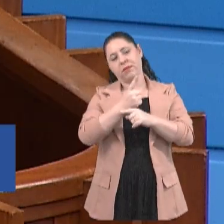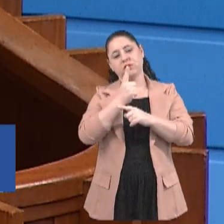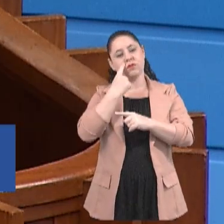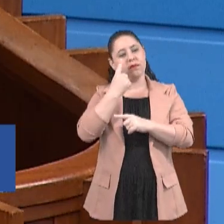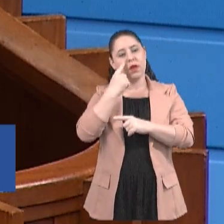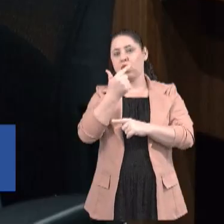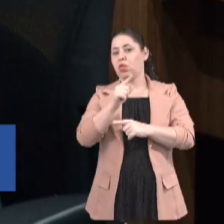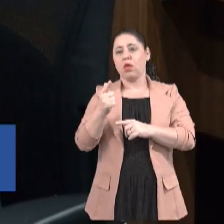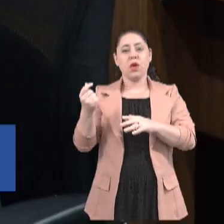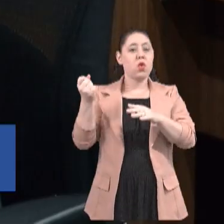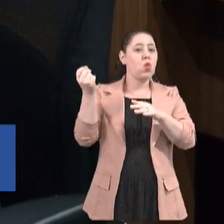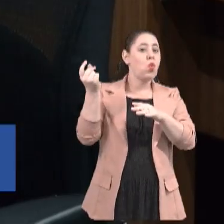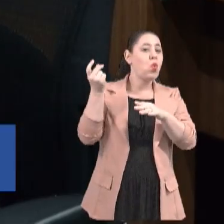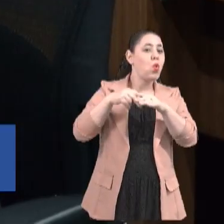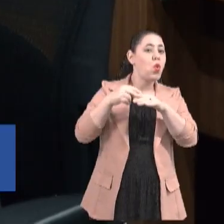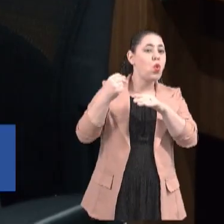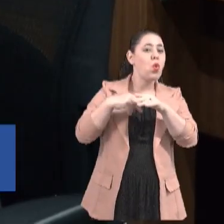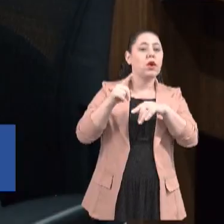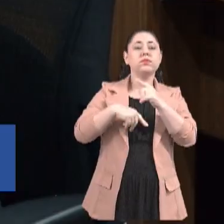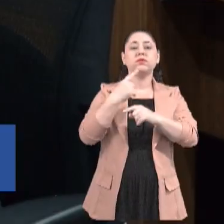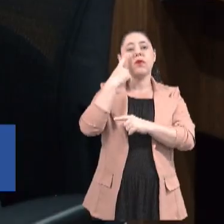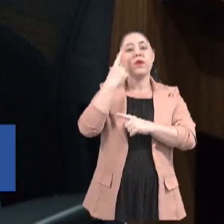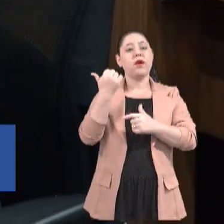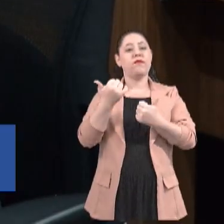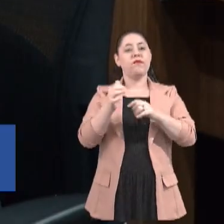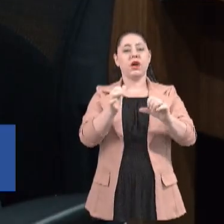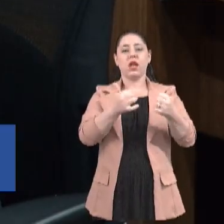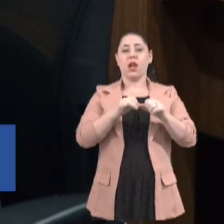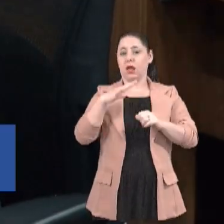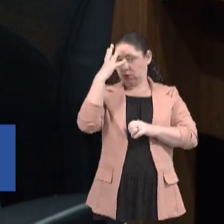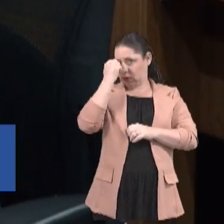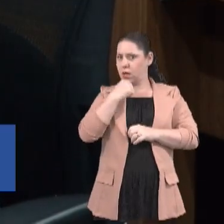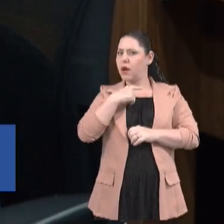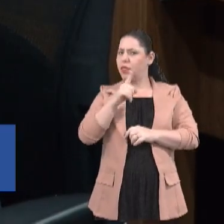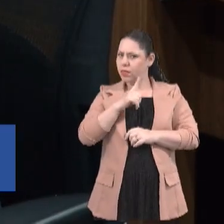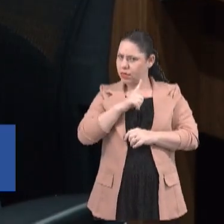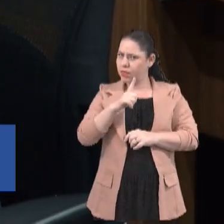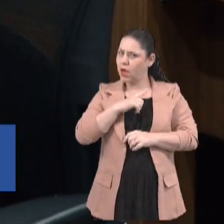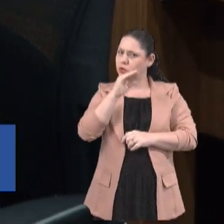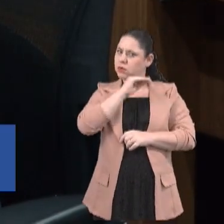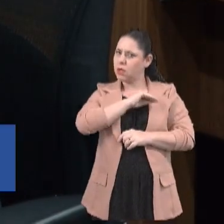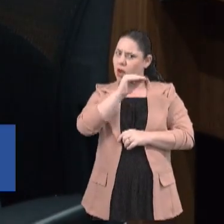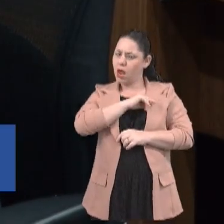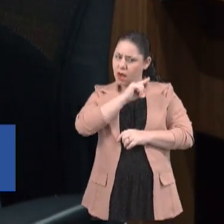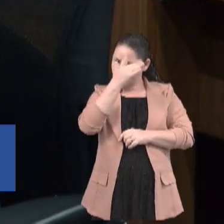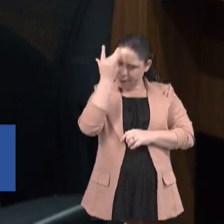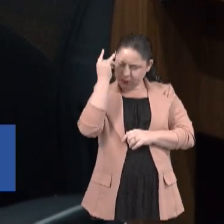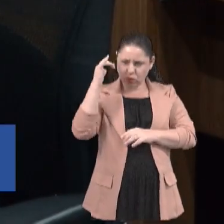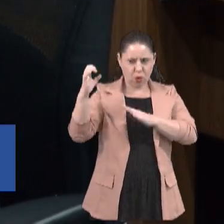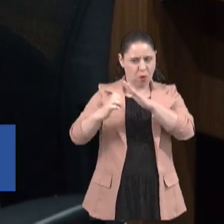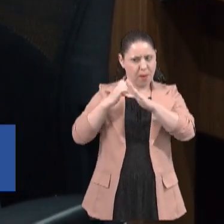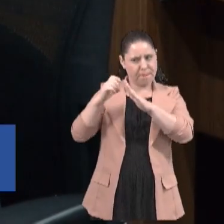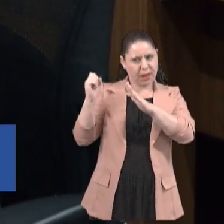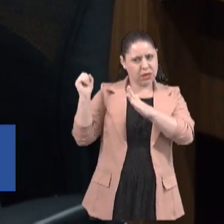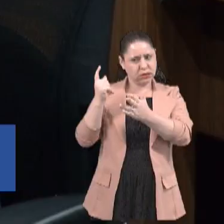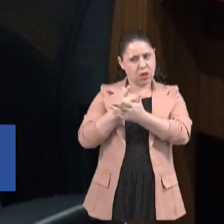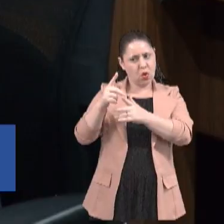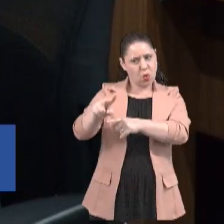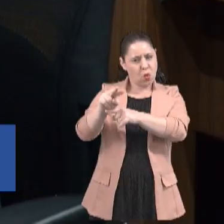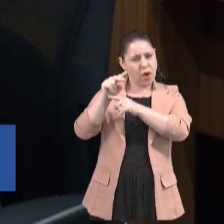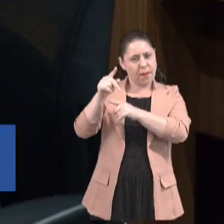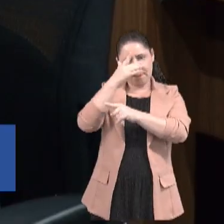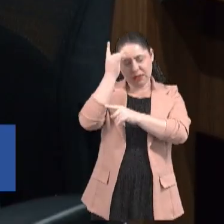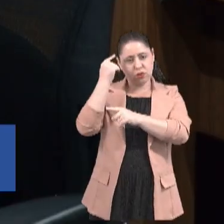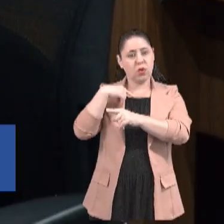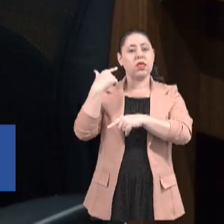não existe o depósito. Então tem que dar uma olhada muito séria no salário dessas terceirizadas, das pessoas